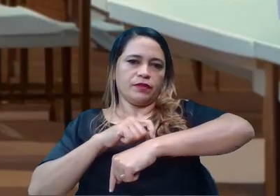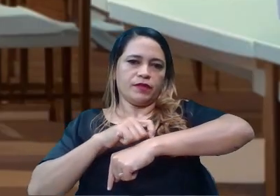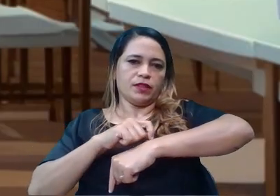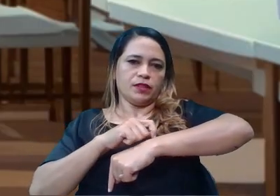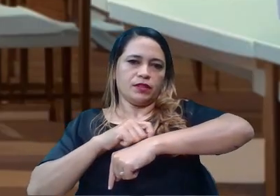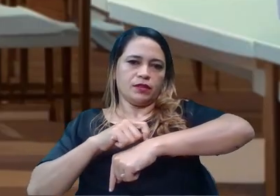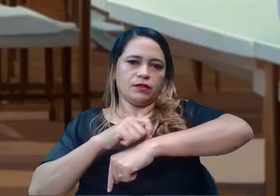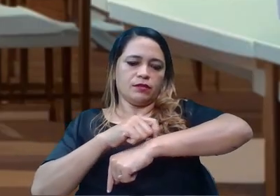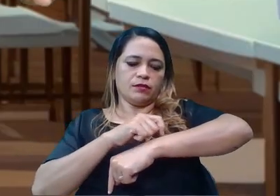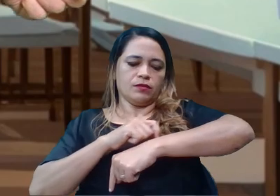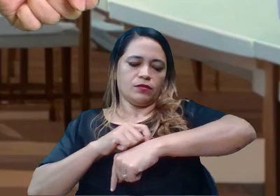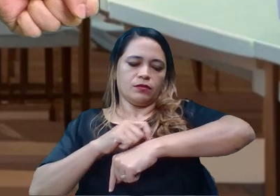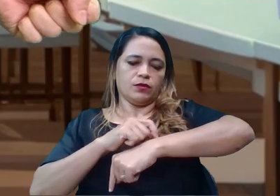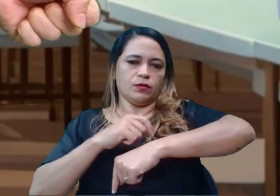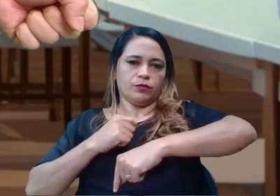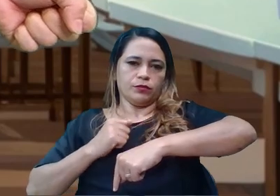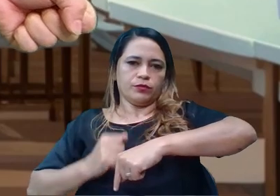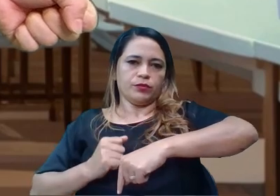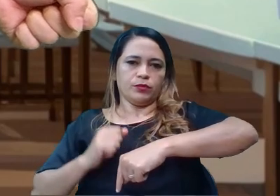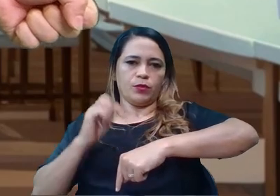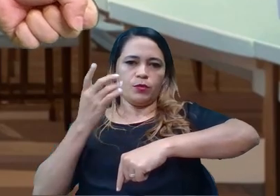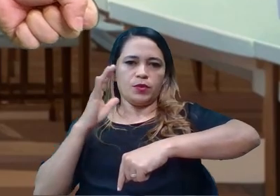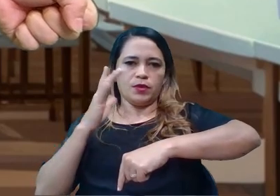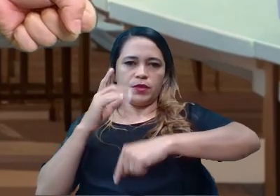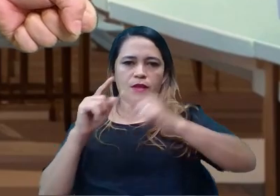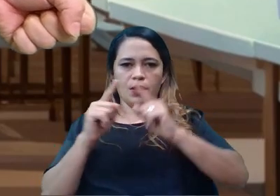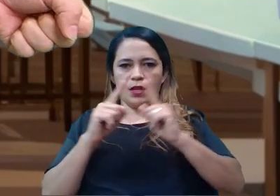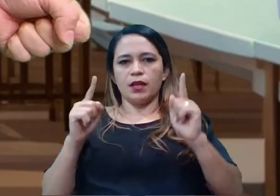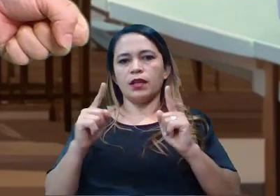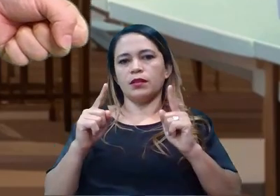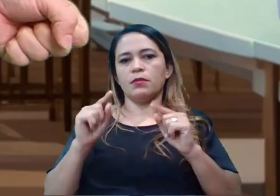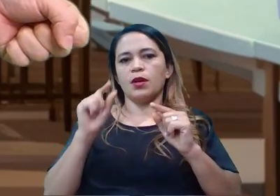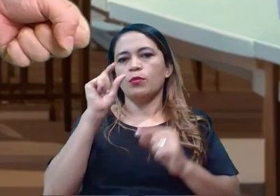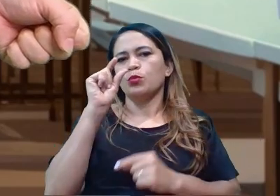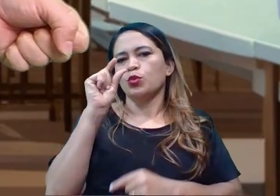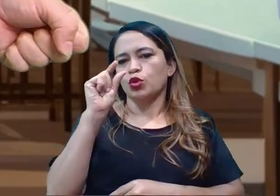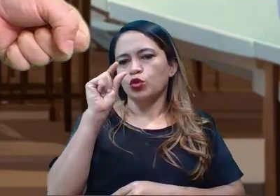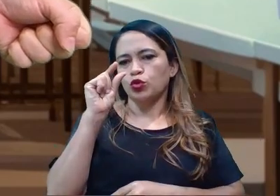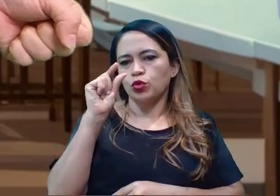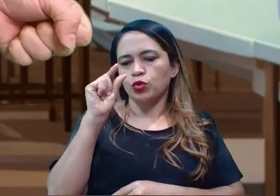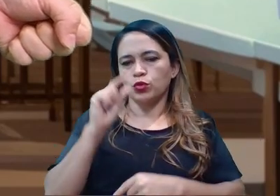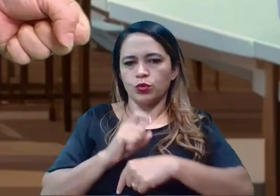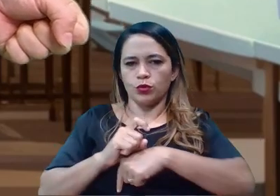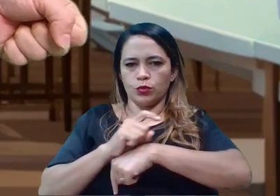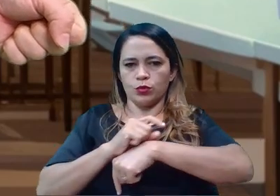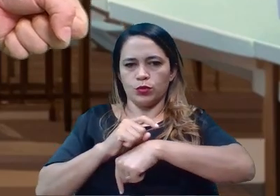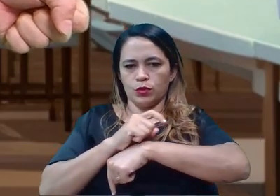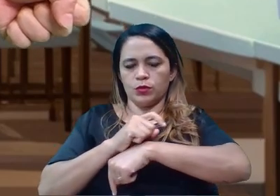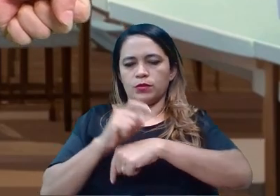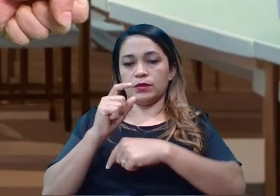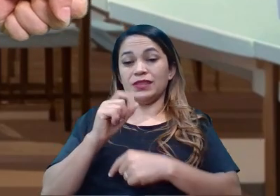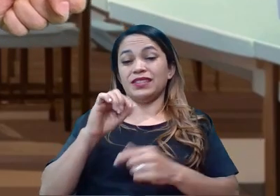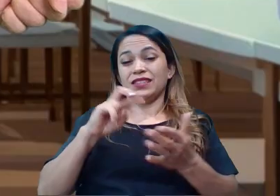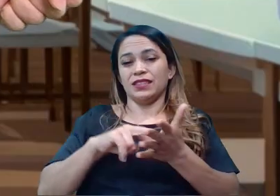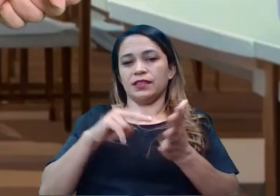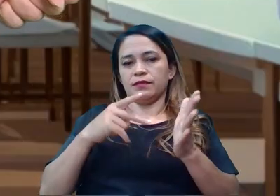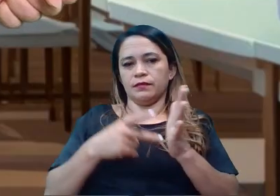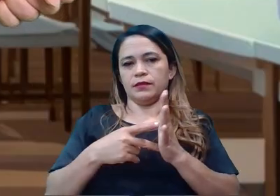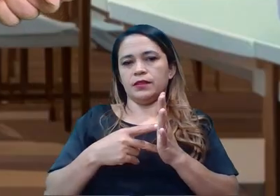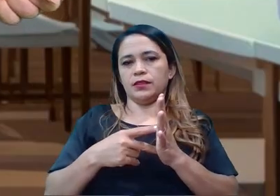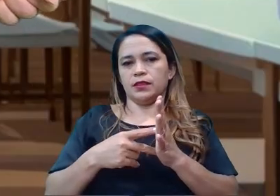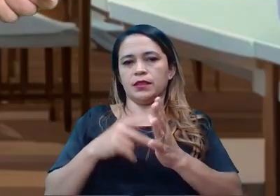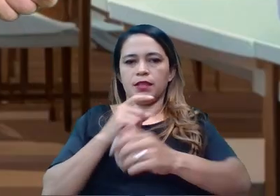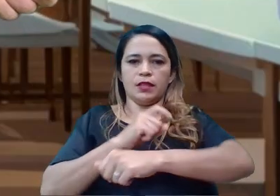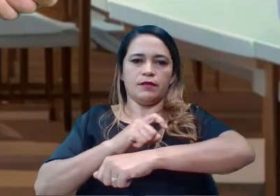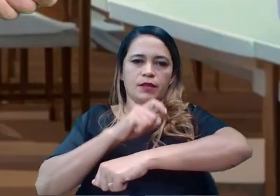vão ser colocadas aqui. O meu pincel é muito grandão, mas o barbeiro ele é muito o quê? Menorzinho. Significa que ele vai picar